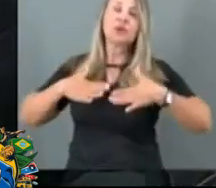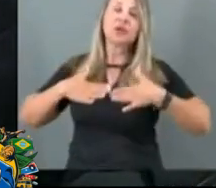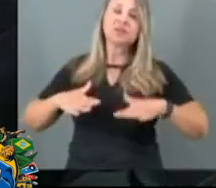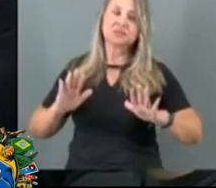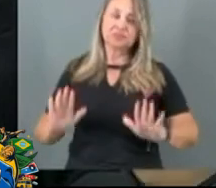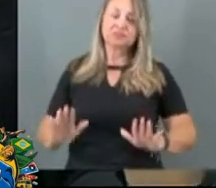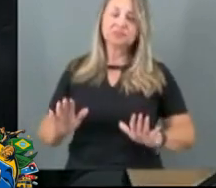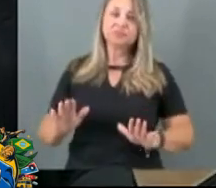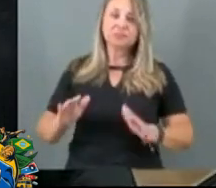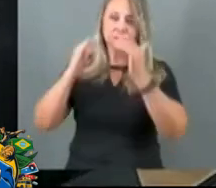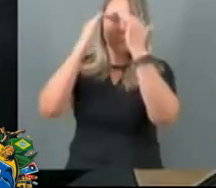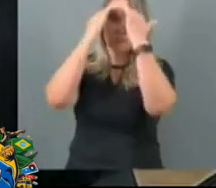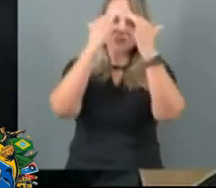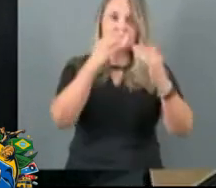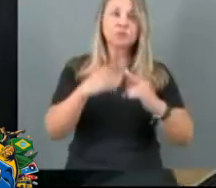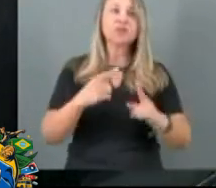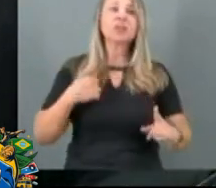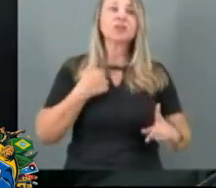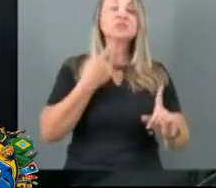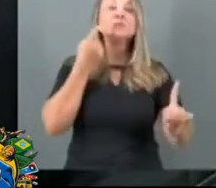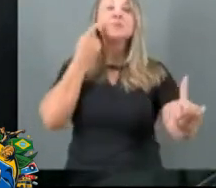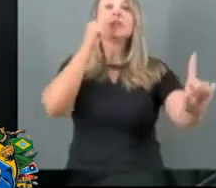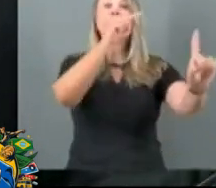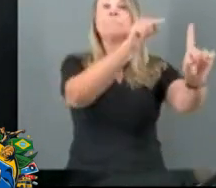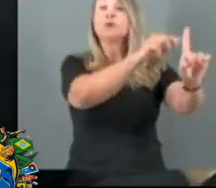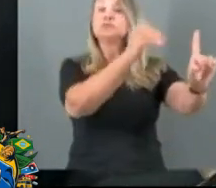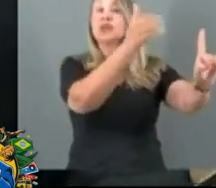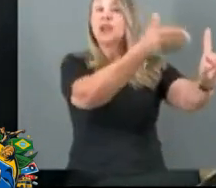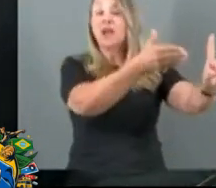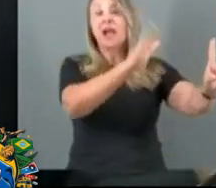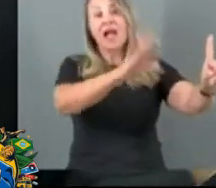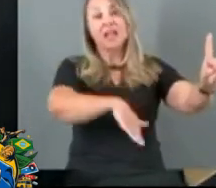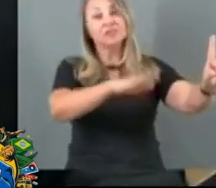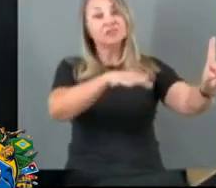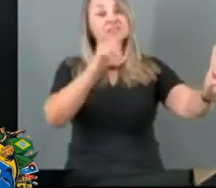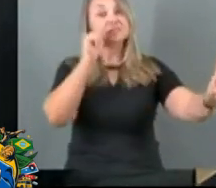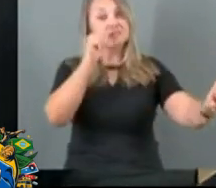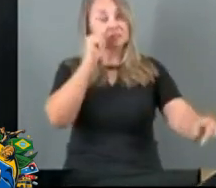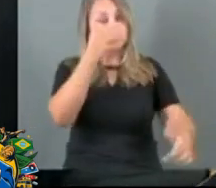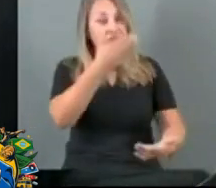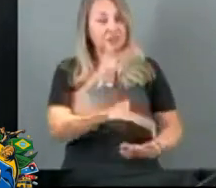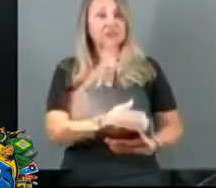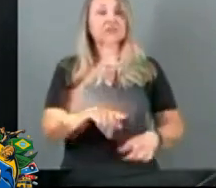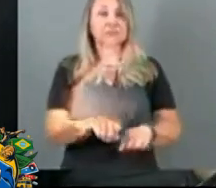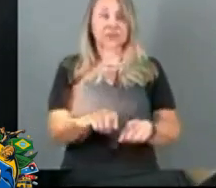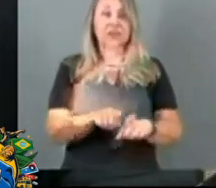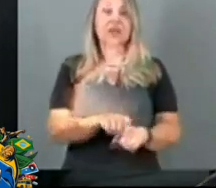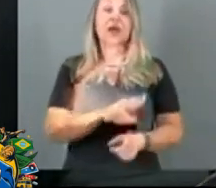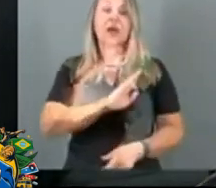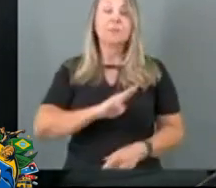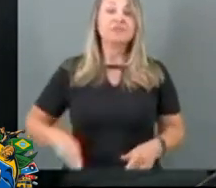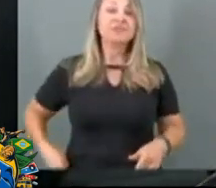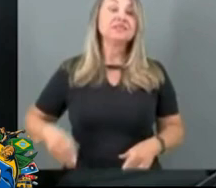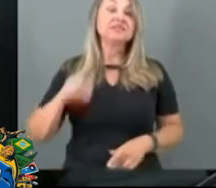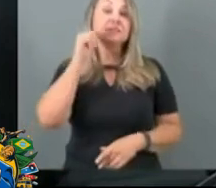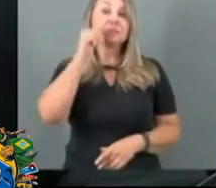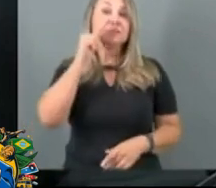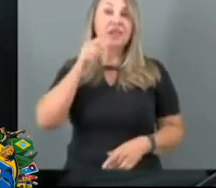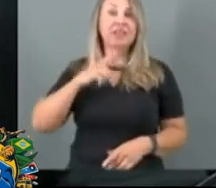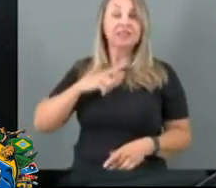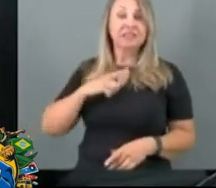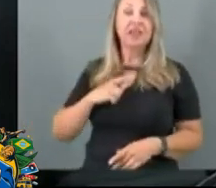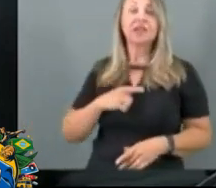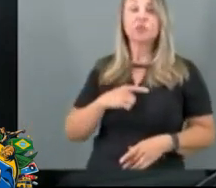porque nós estamos lá na ponta. E, às vezes, a ministra da Mulher, tem uma informação que o senhor de trás